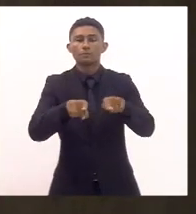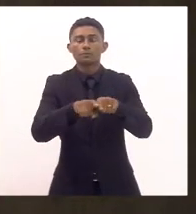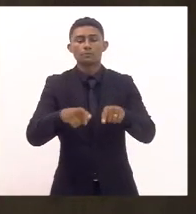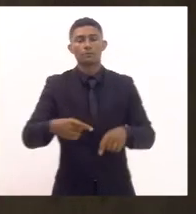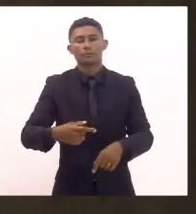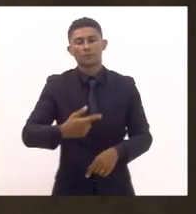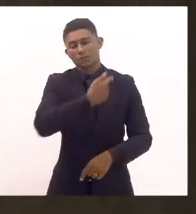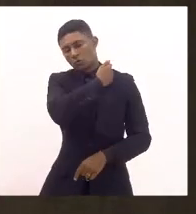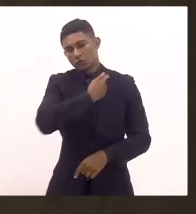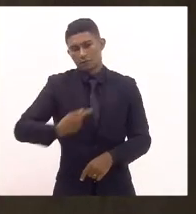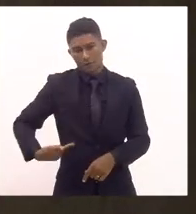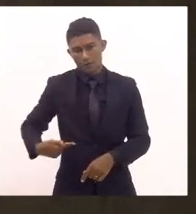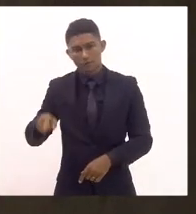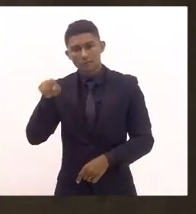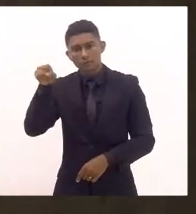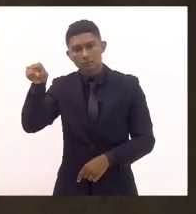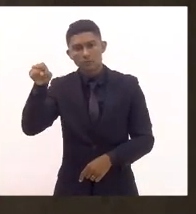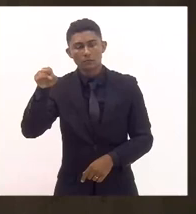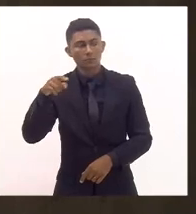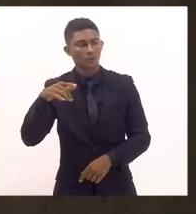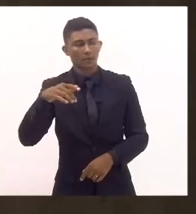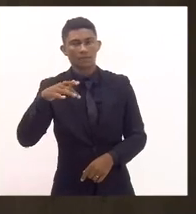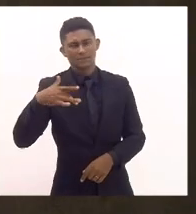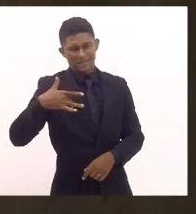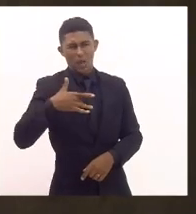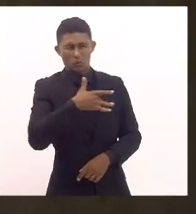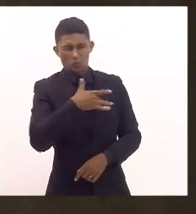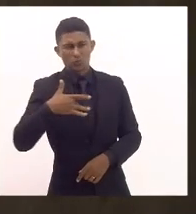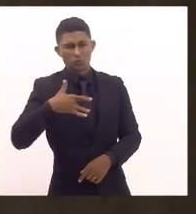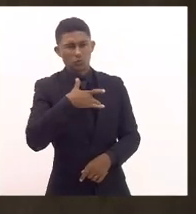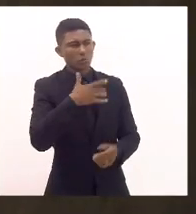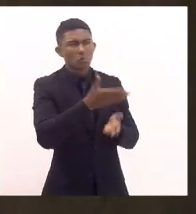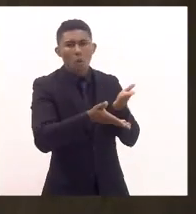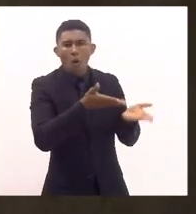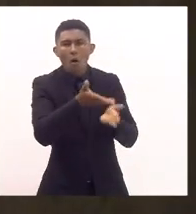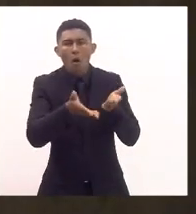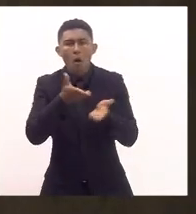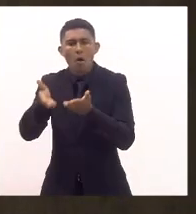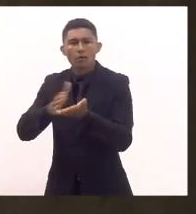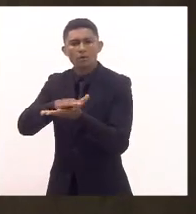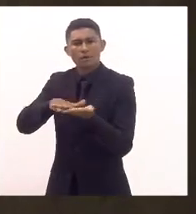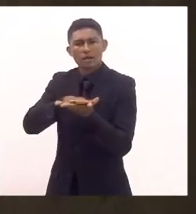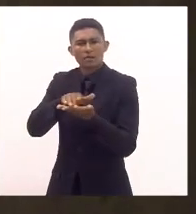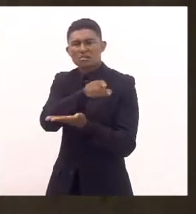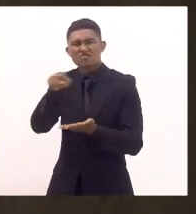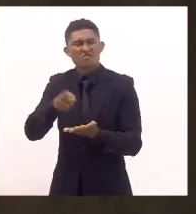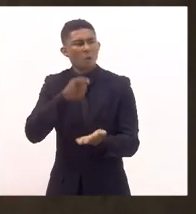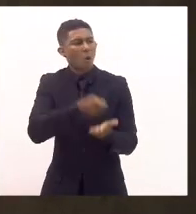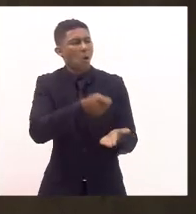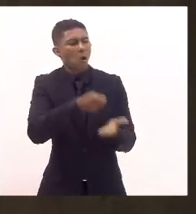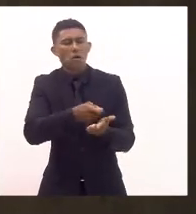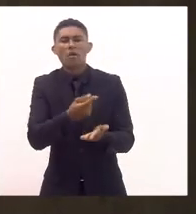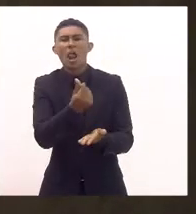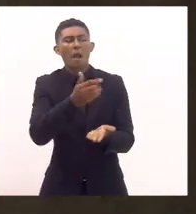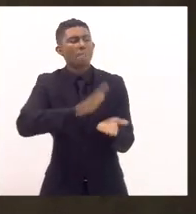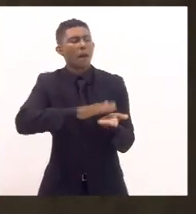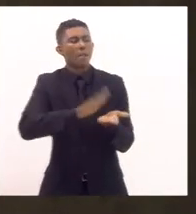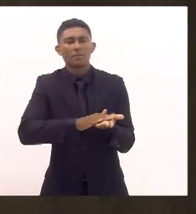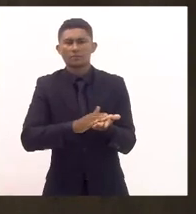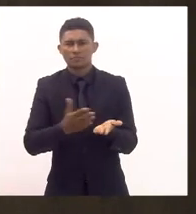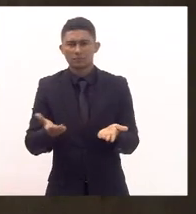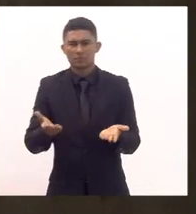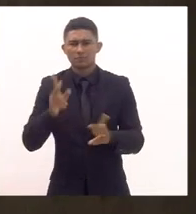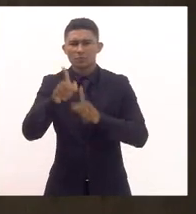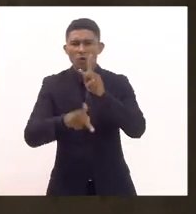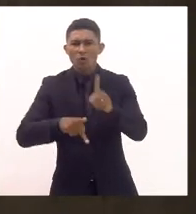infelizmente não respeita a saúde que quer cobrar né uma um dinheiro da população para que a gente